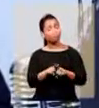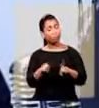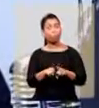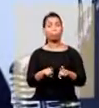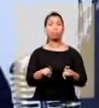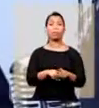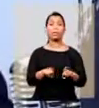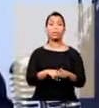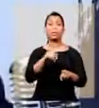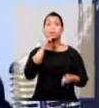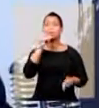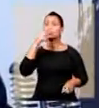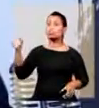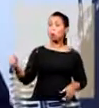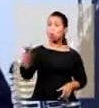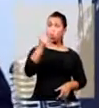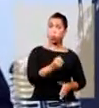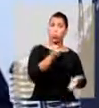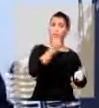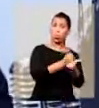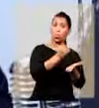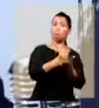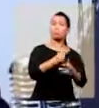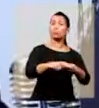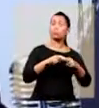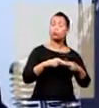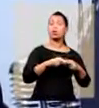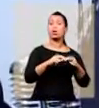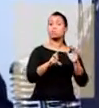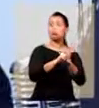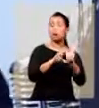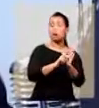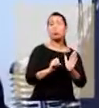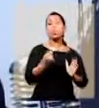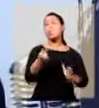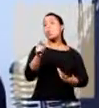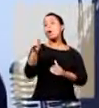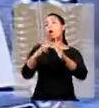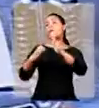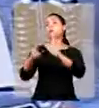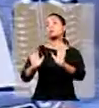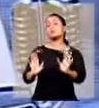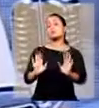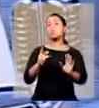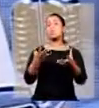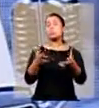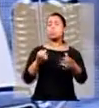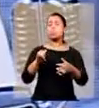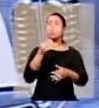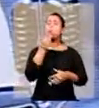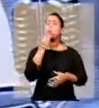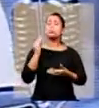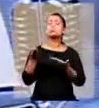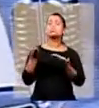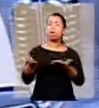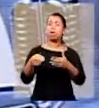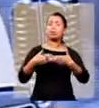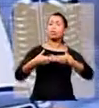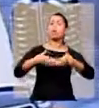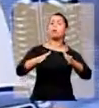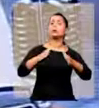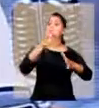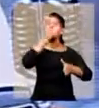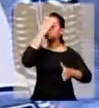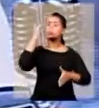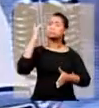aquelas que, não, eu quero dar oportunidade, quero abrir espaço para mais pessoas com deficiência? Isso. Eu,